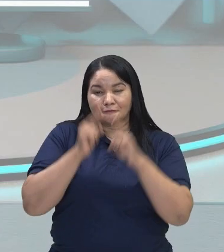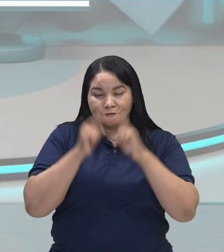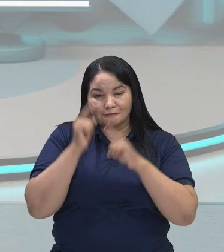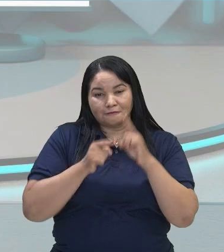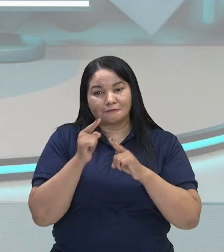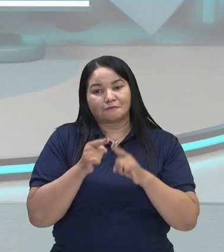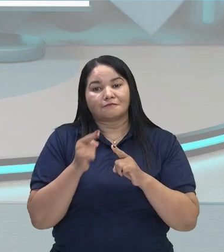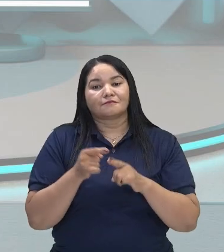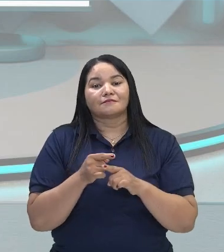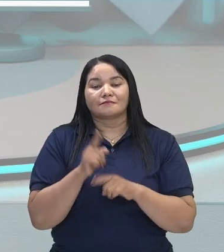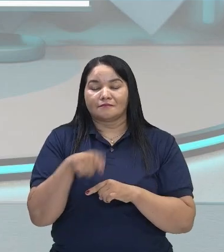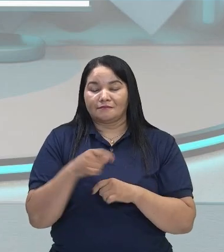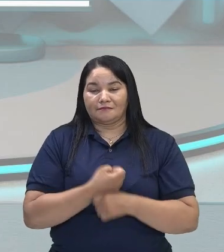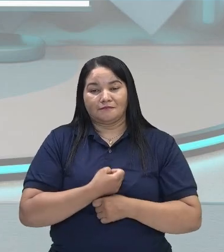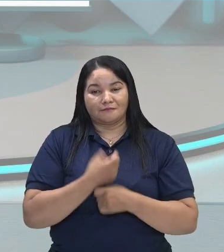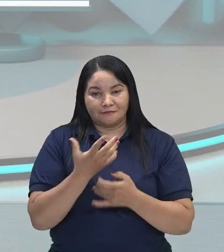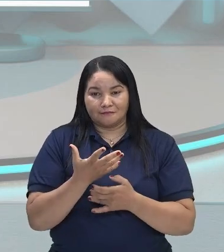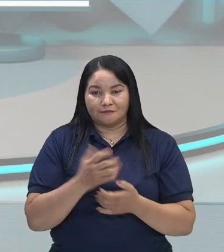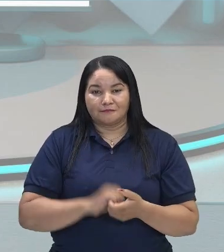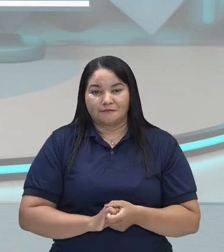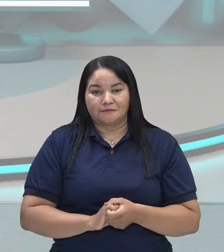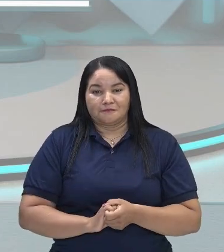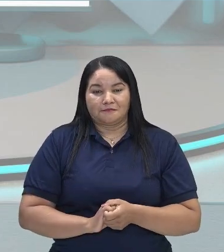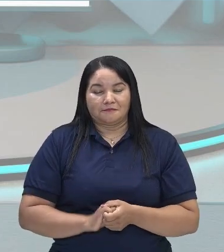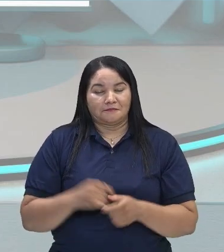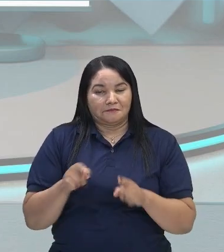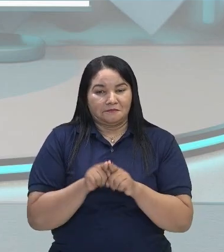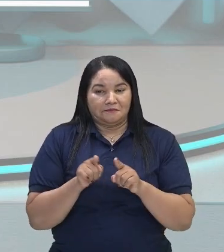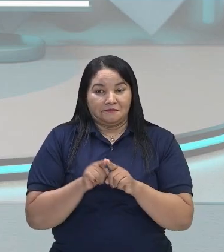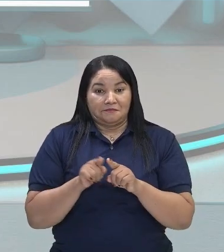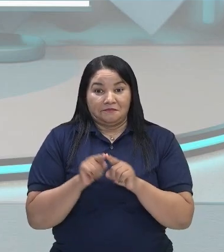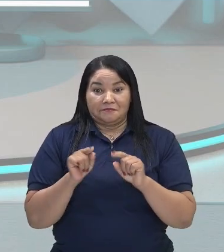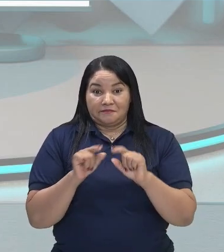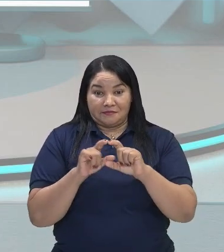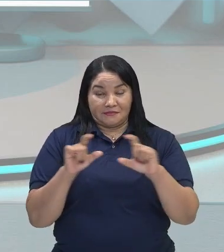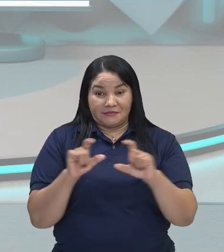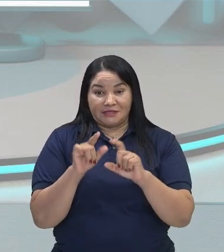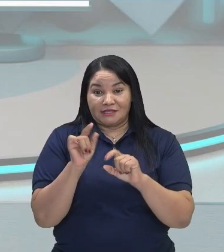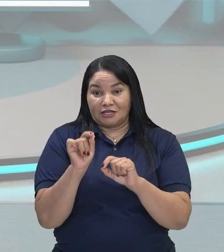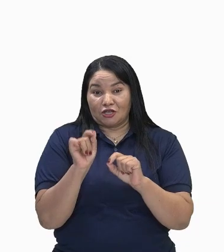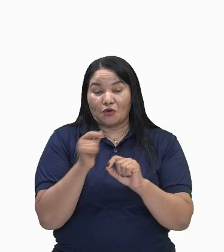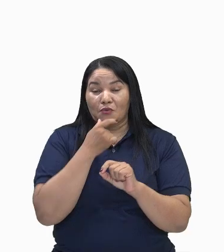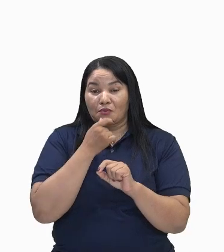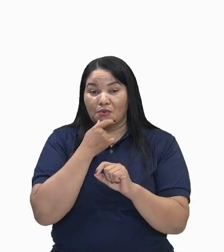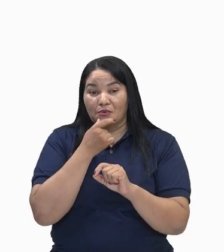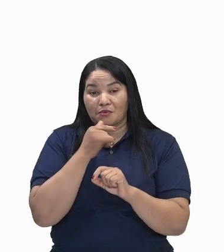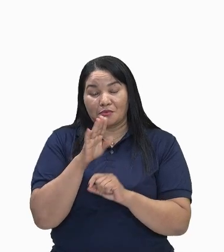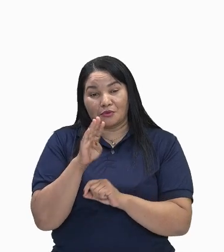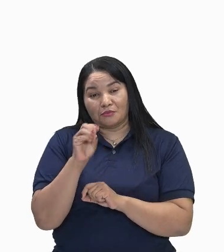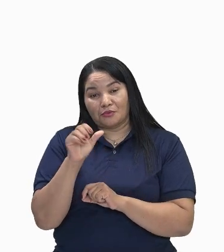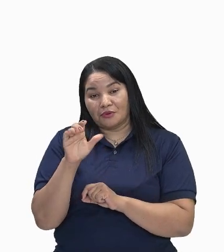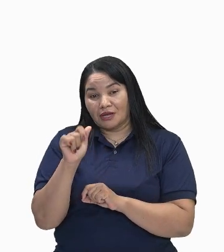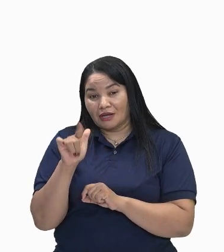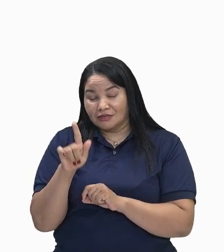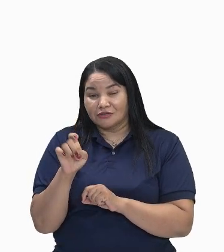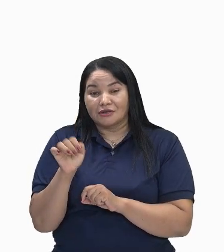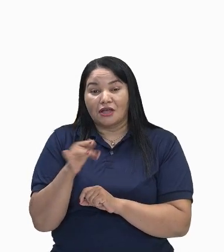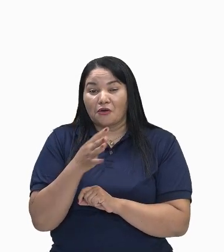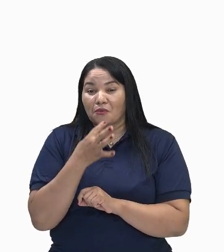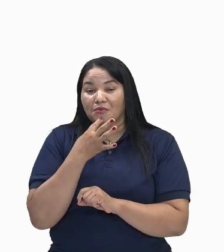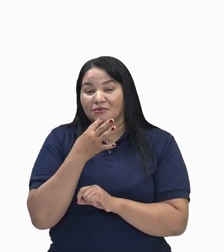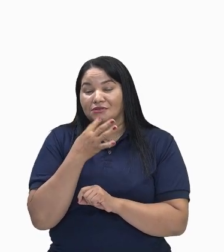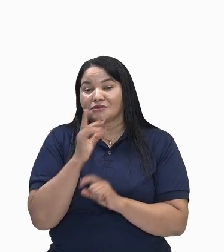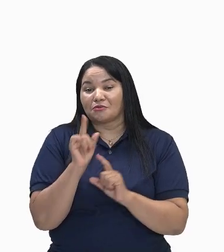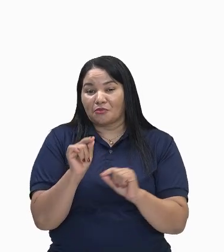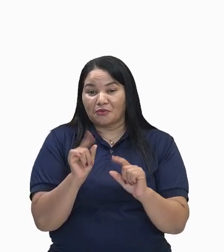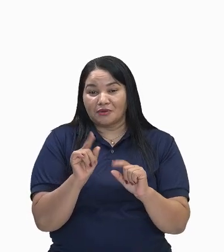de Bocage. Nesse texto, nesse trecho, Bocage, embora seja conhecido por